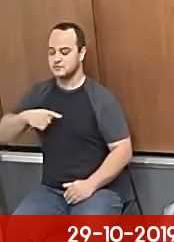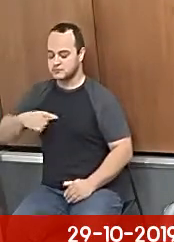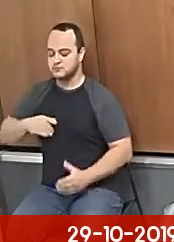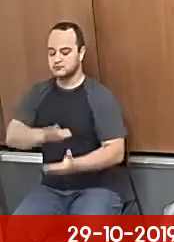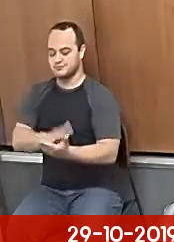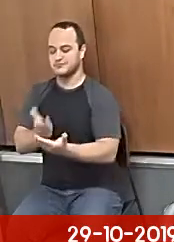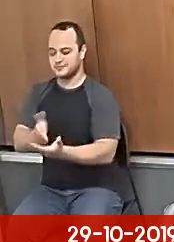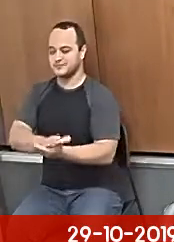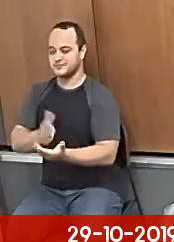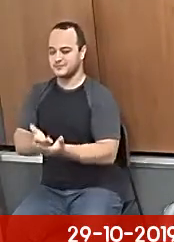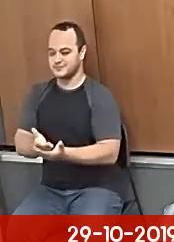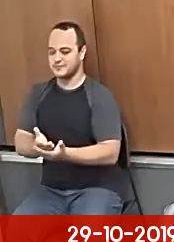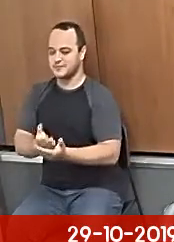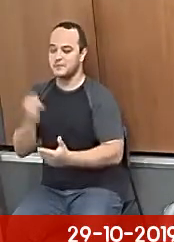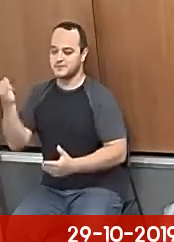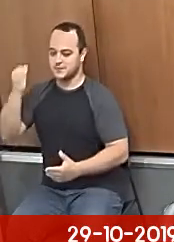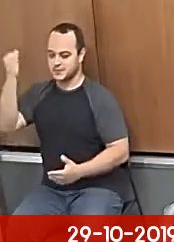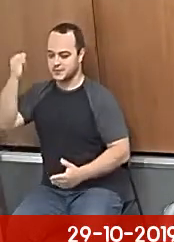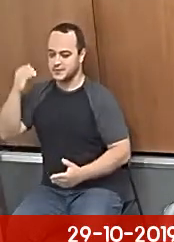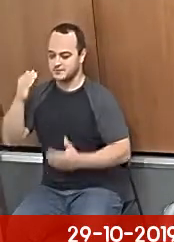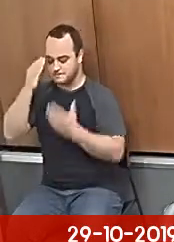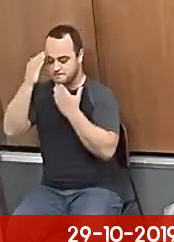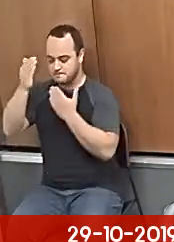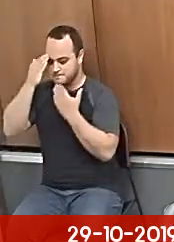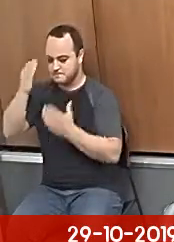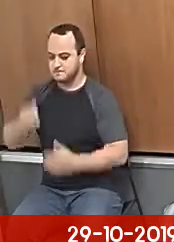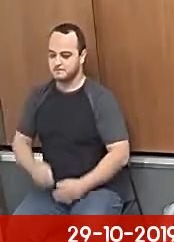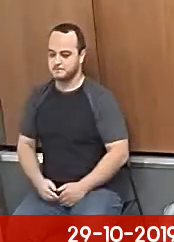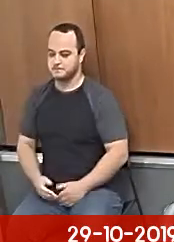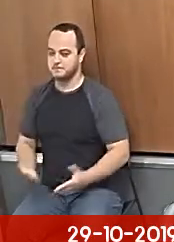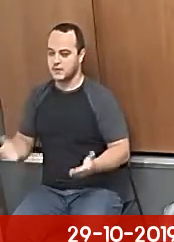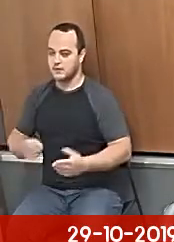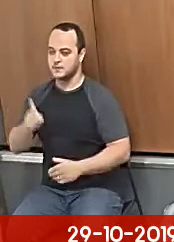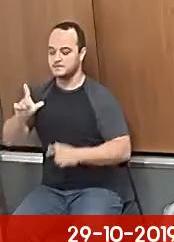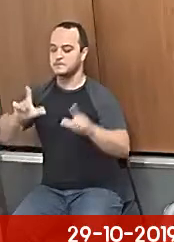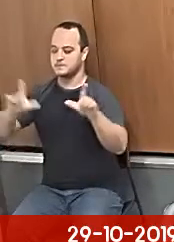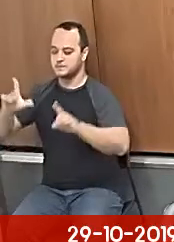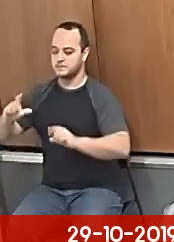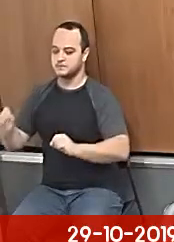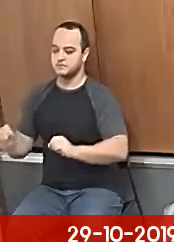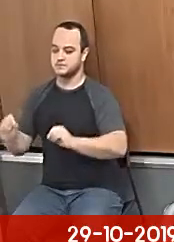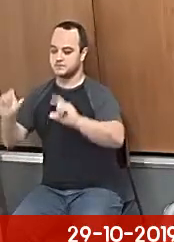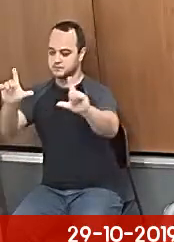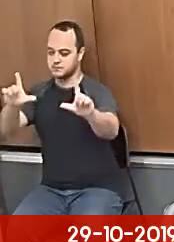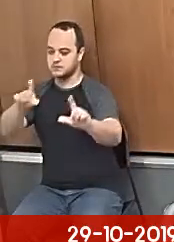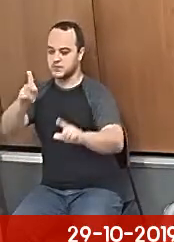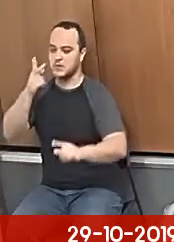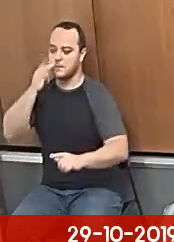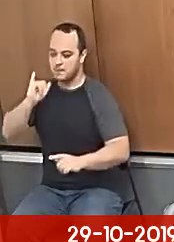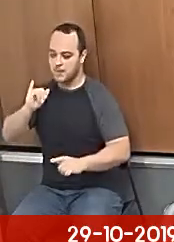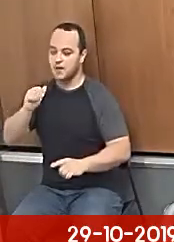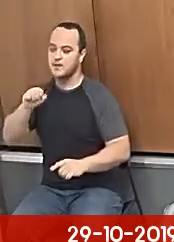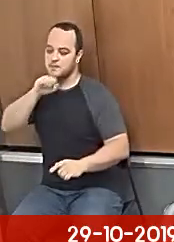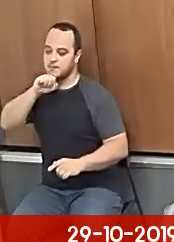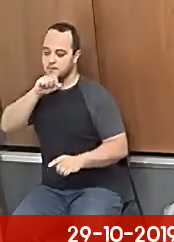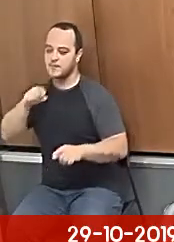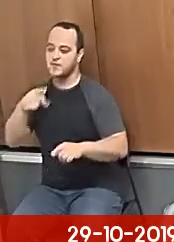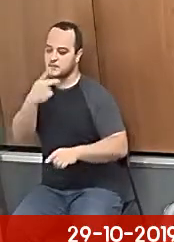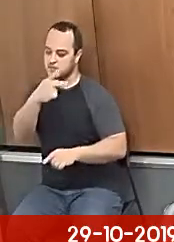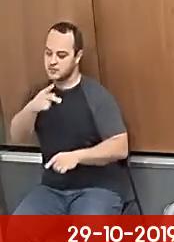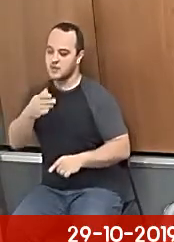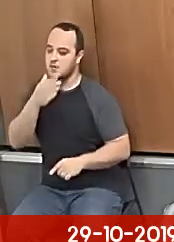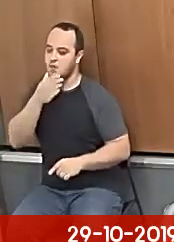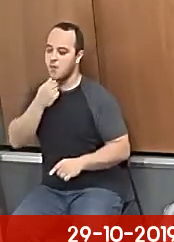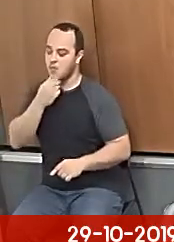Eu queria que a televisão mostrasse os pais do Gabriel. O senhor Hamilton vai levantar a mão lá